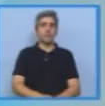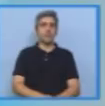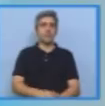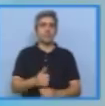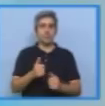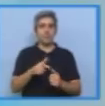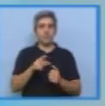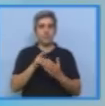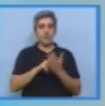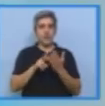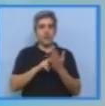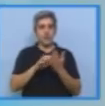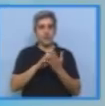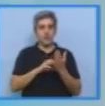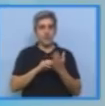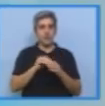esta leitura?